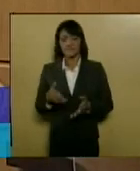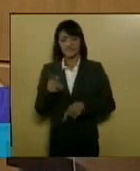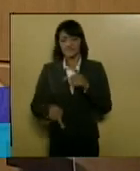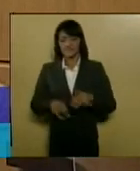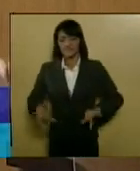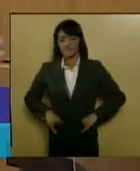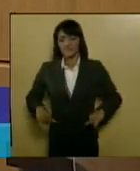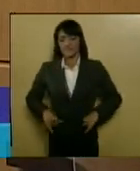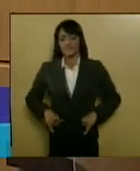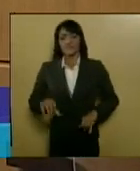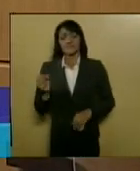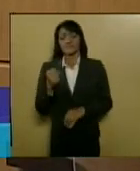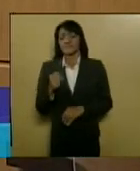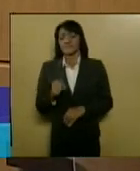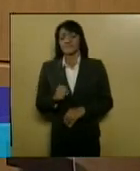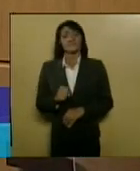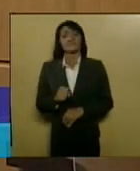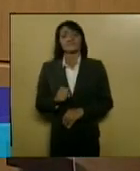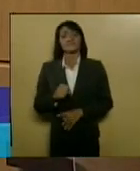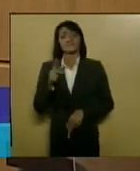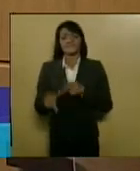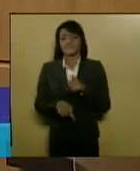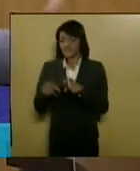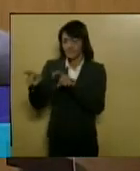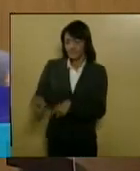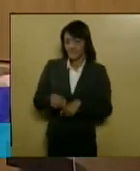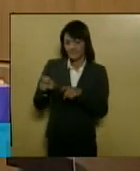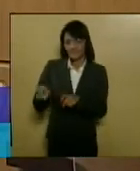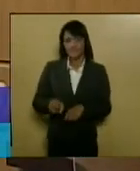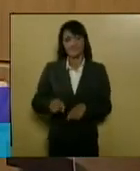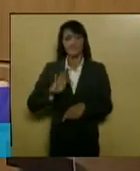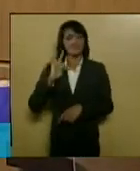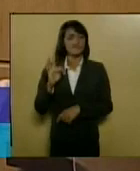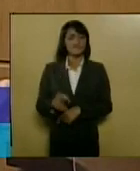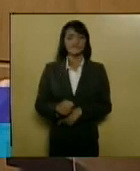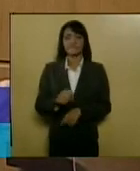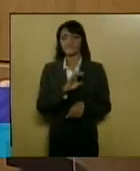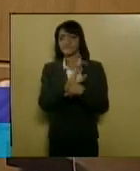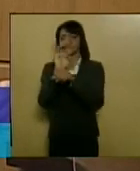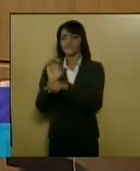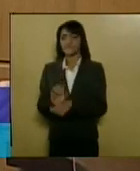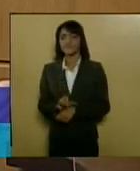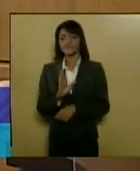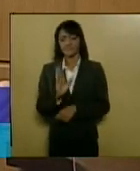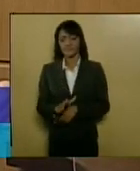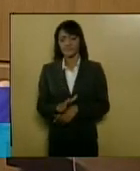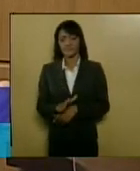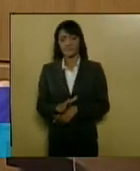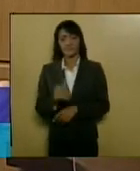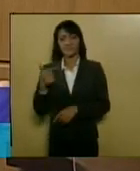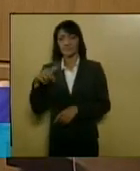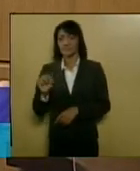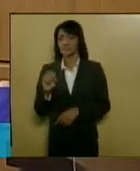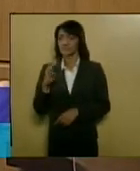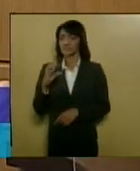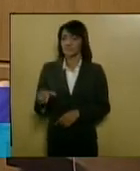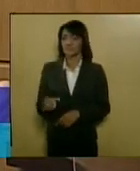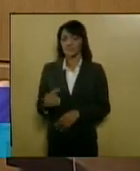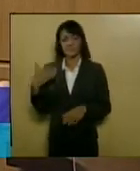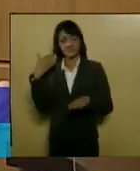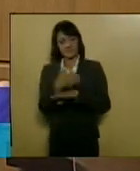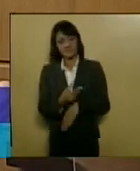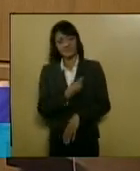sergipano. Castigou não somente o povo sertanejo, mas em todo o estado. E o Exército Brasileiro estava lá com a sua mão